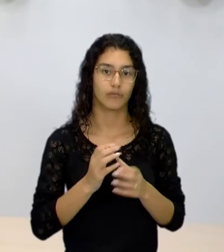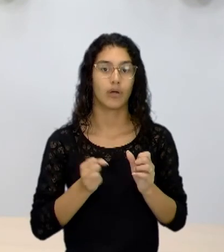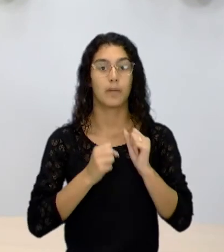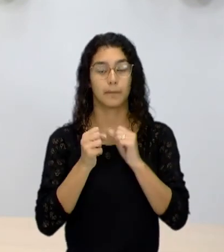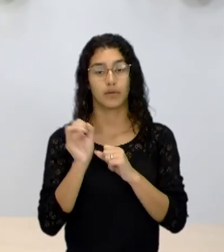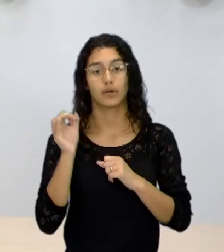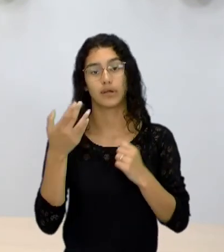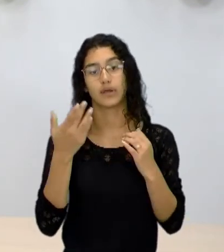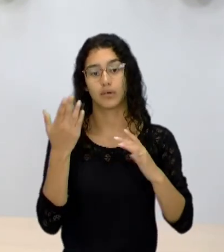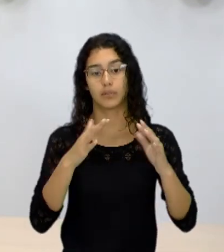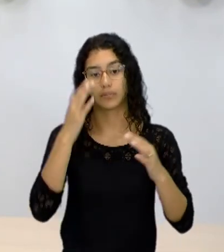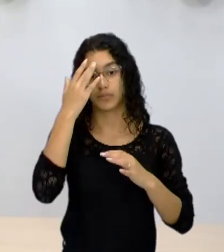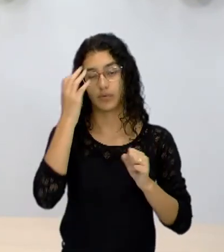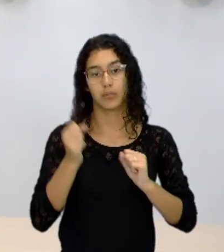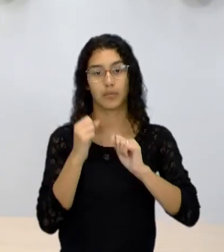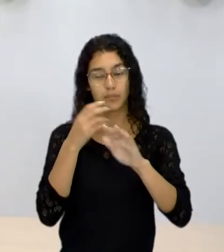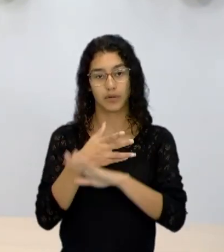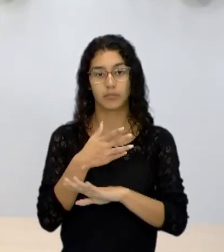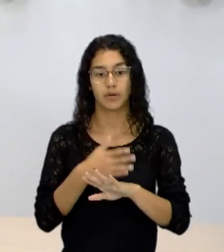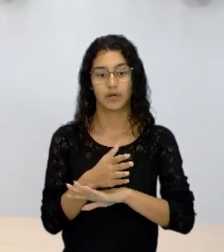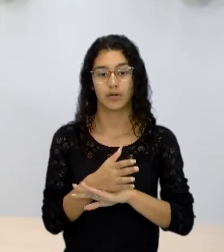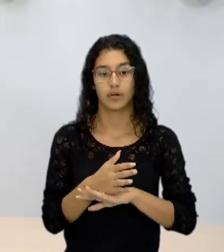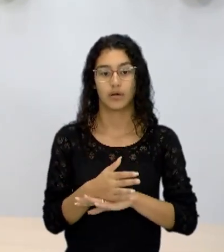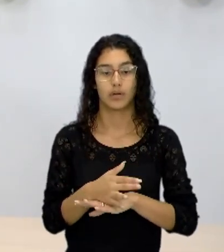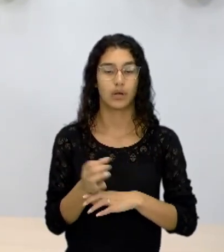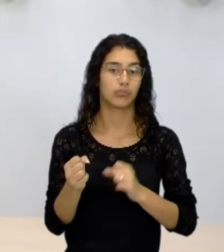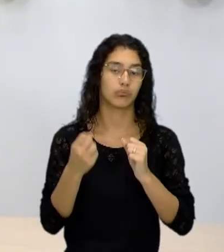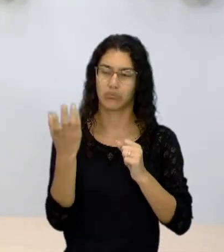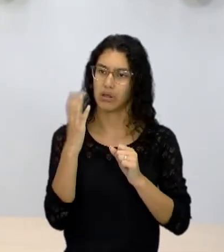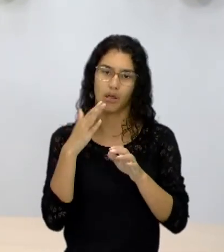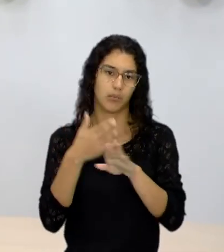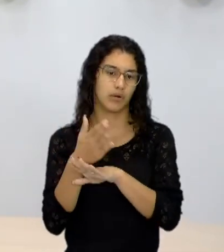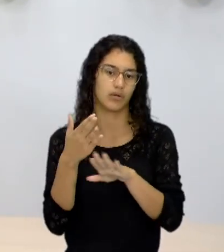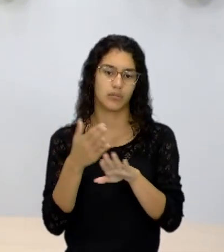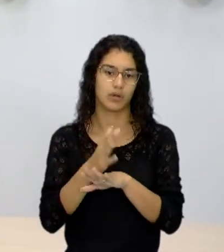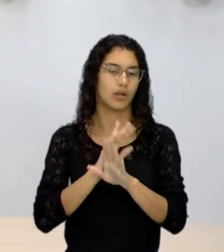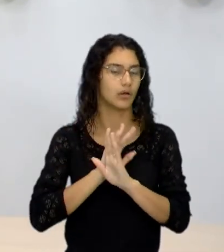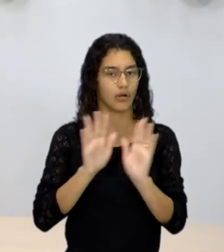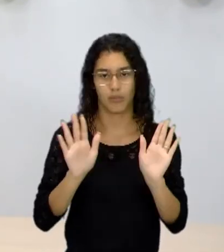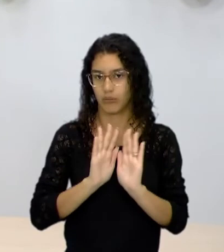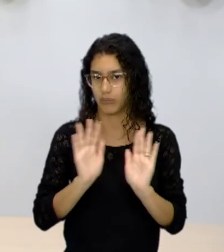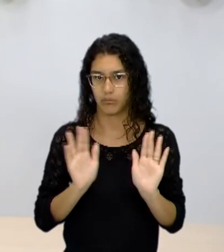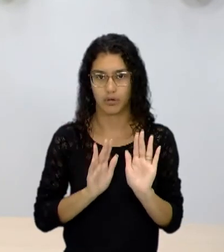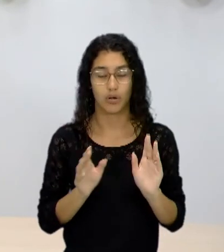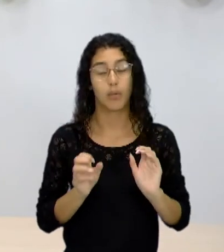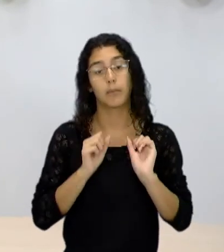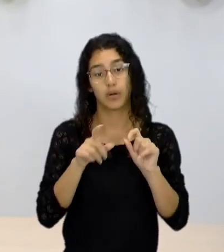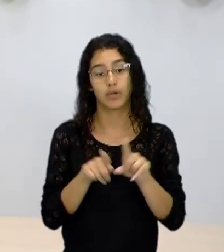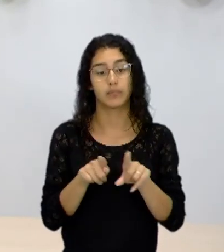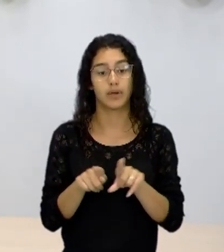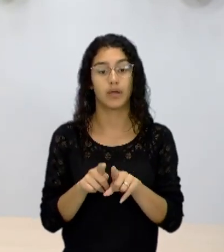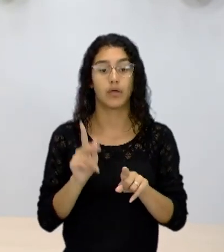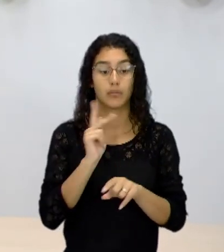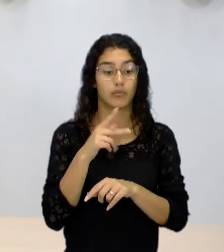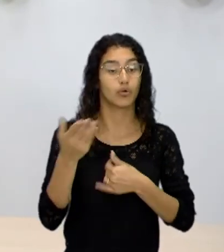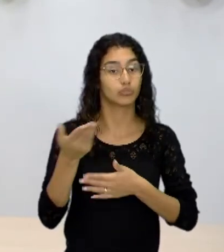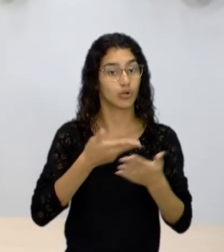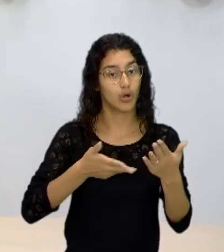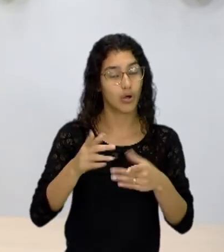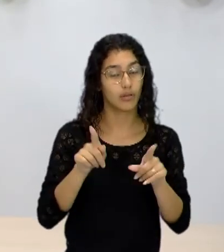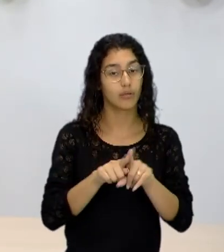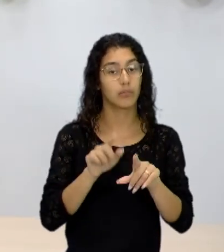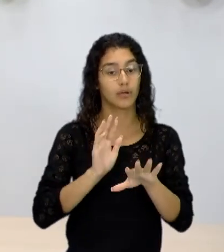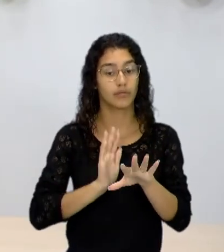que muitas pessoas queiram participar, pode ser que a maioria queira ficar para lá de fora e manter a roda central, não importa. Ou pode até ser que o professor alterne também e comece a